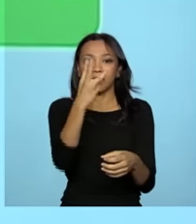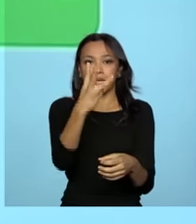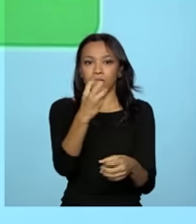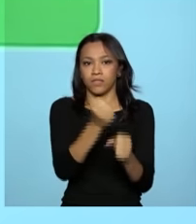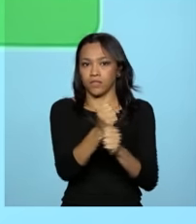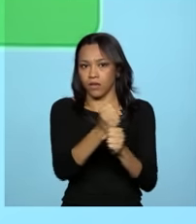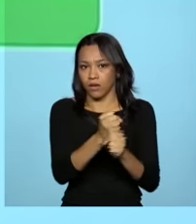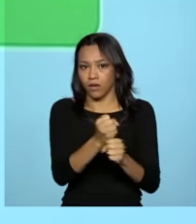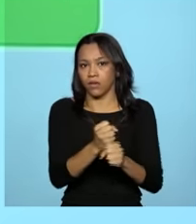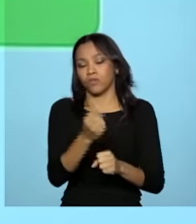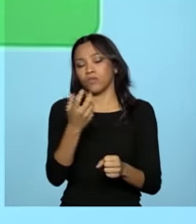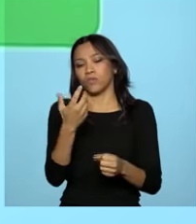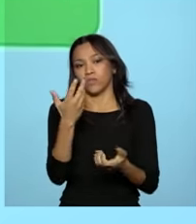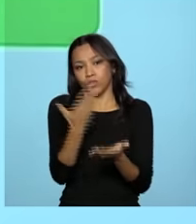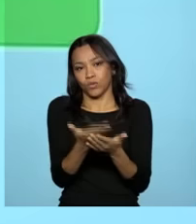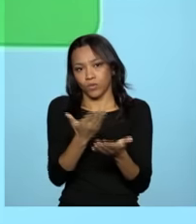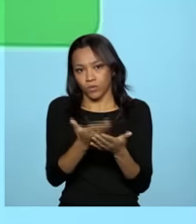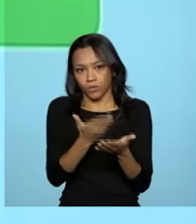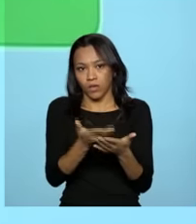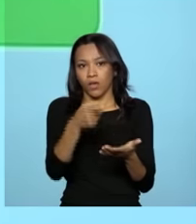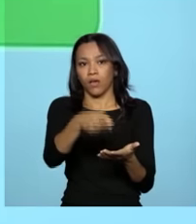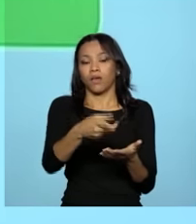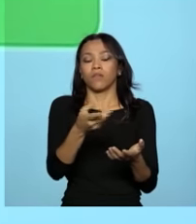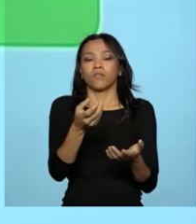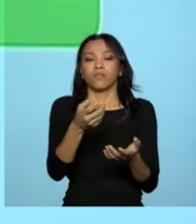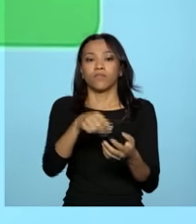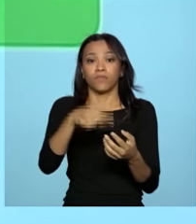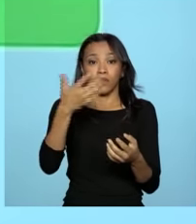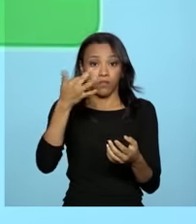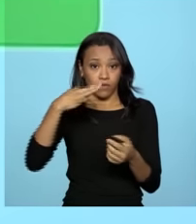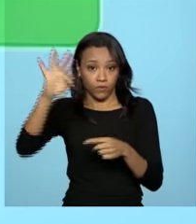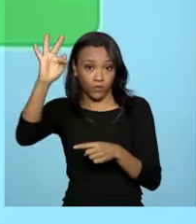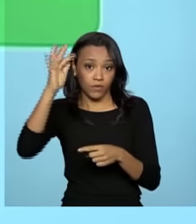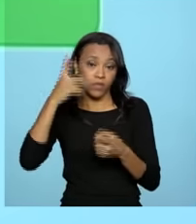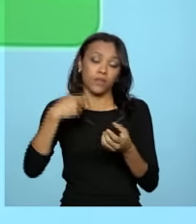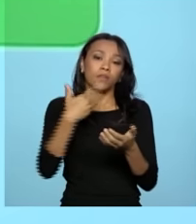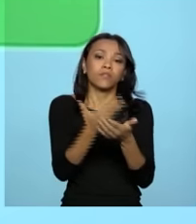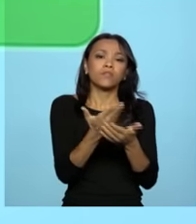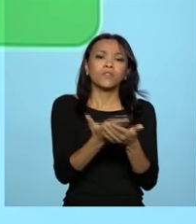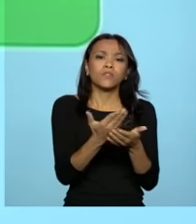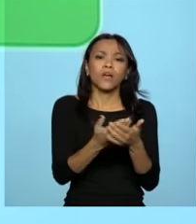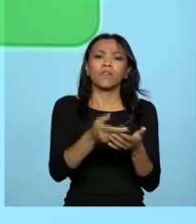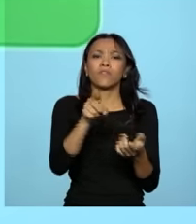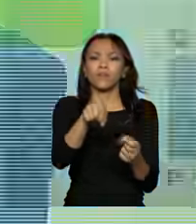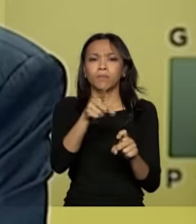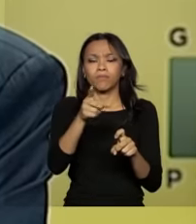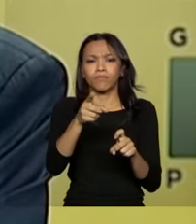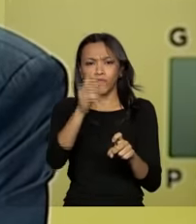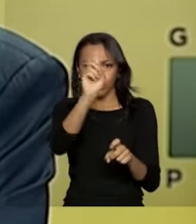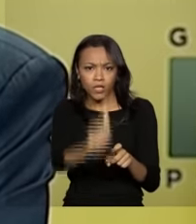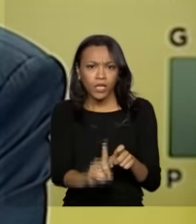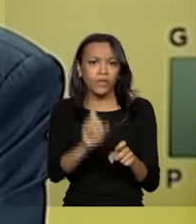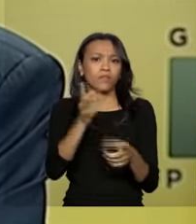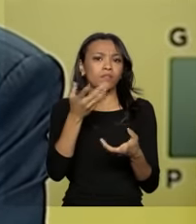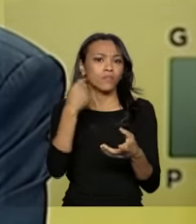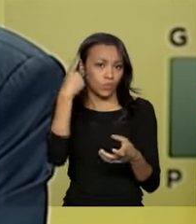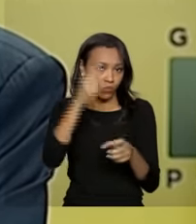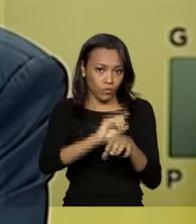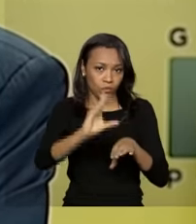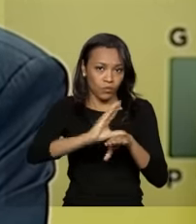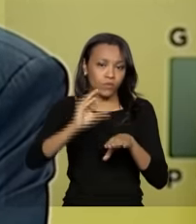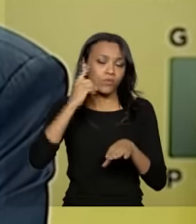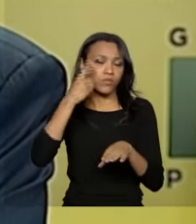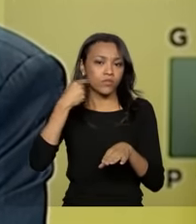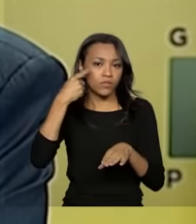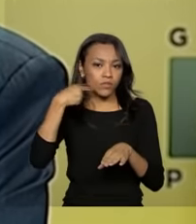3 anos filosofia, a cada 3 anos medicina, a cada 3 anos direito. No caso da medicina, mudamos. Primeira mudança, a